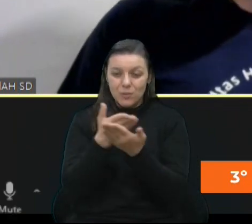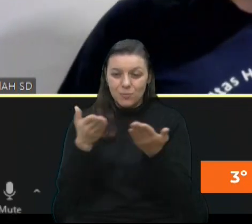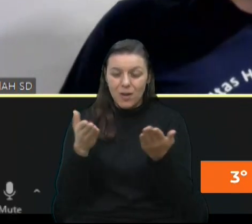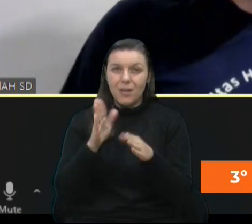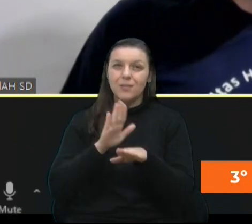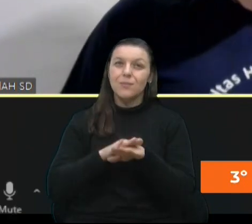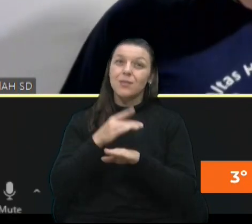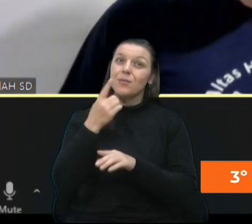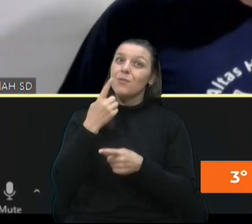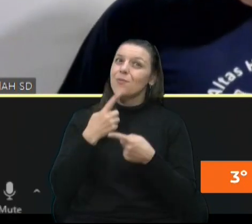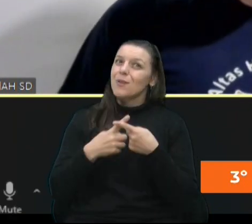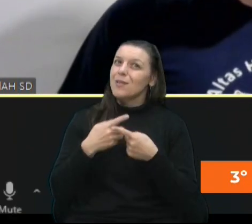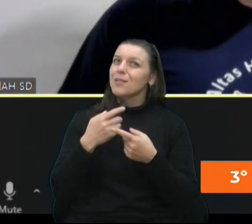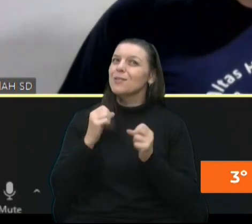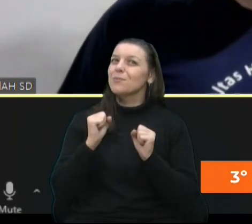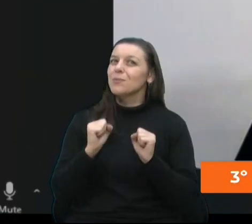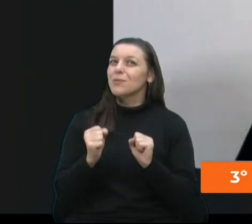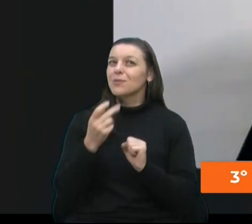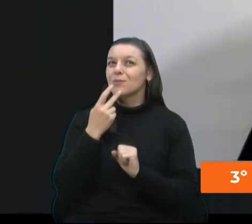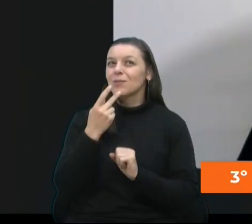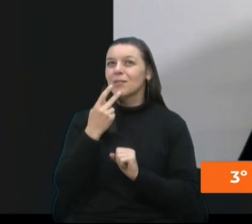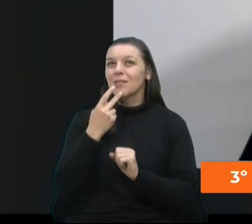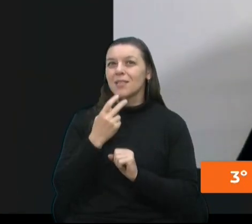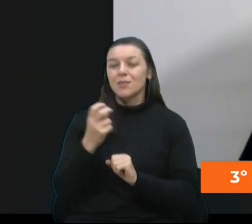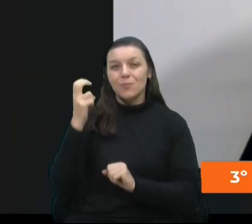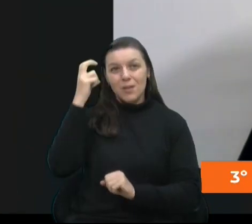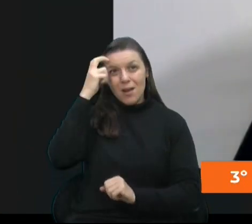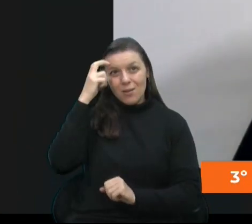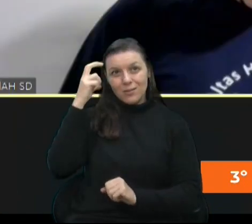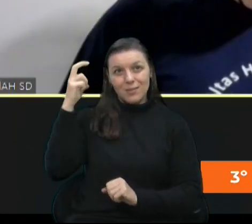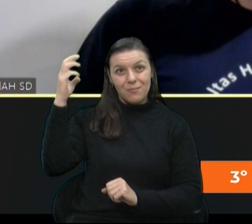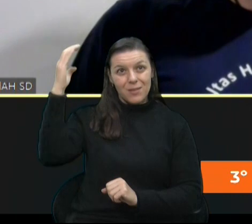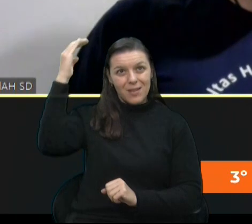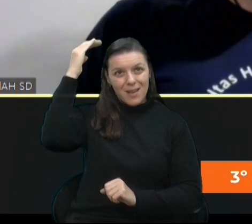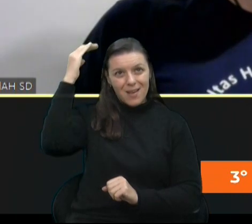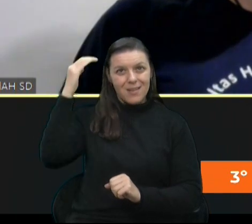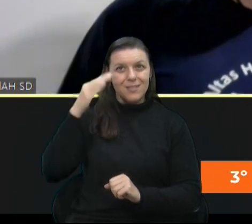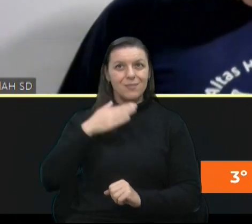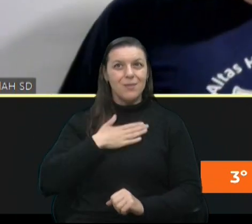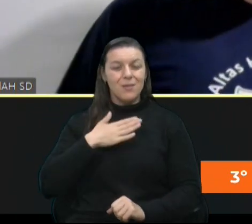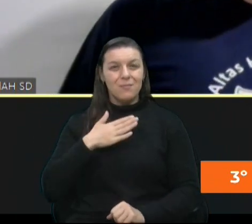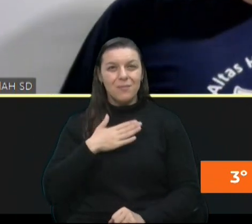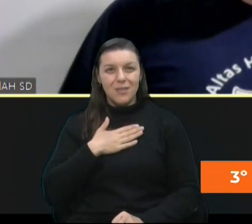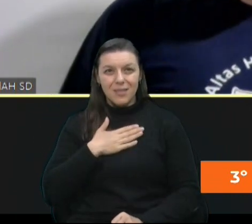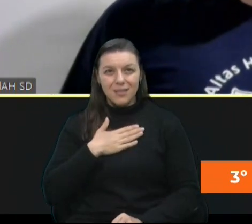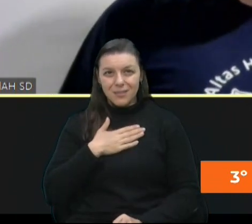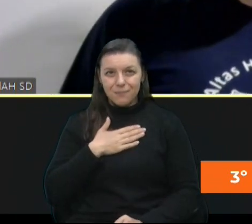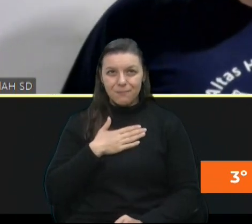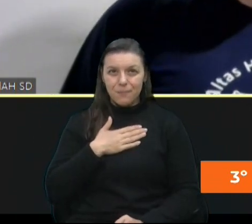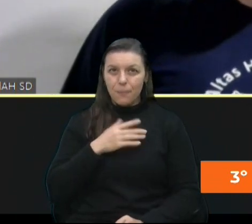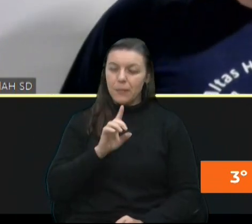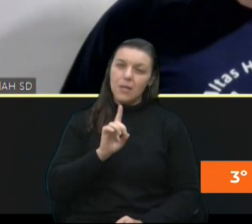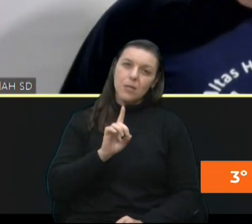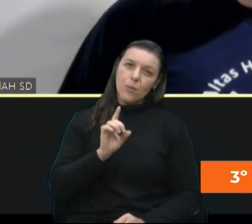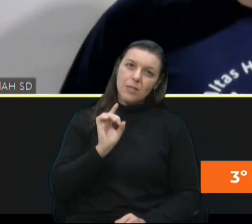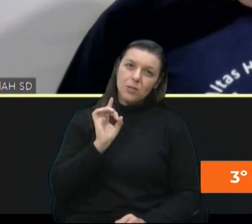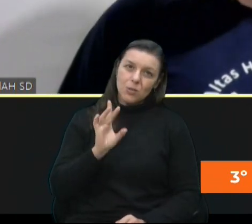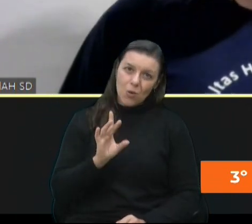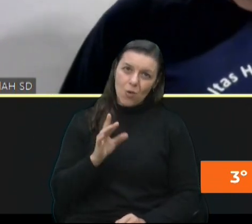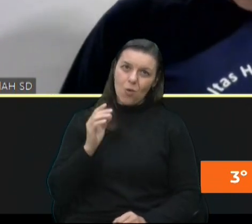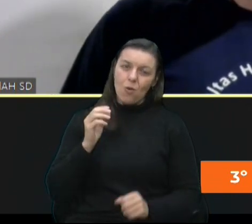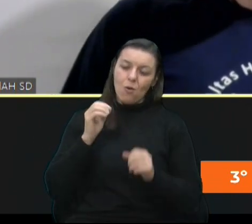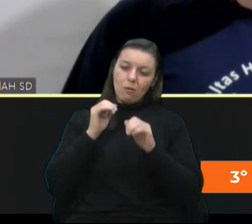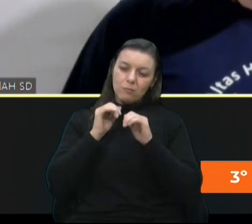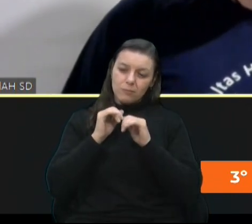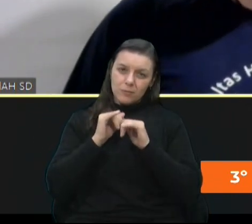vez poder falar um pouquinho sobre altas habilidades. Para mim, não apenas